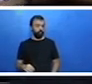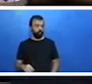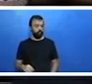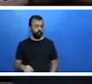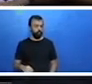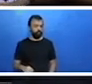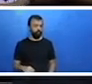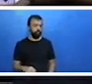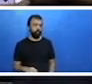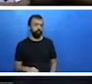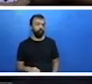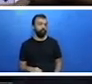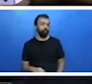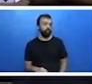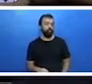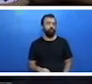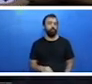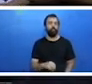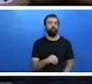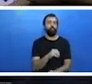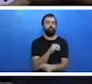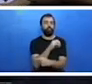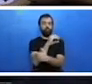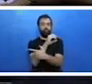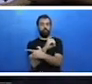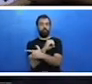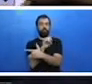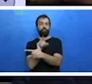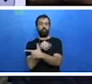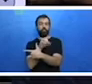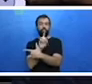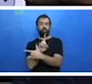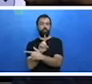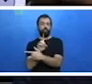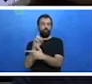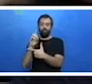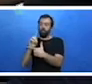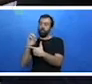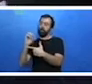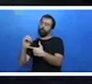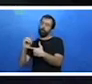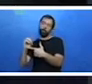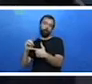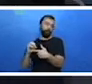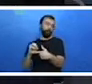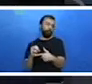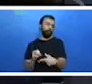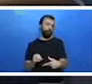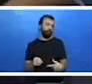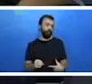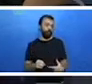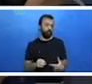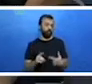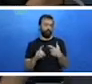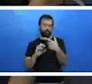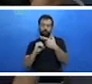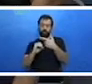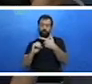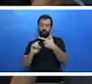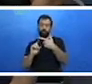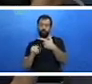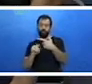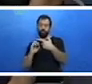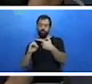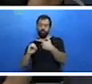por 10, eu aumento uma casinha para poder andar com a vírgula. Observem uma coisa, que